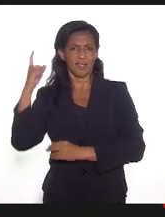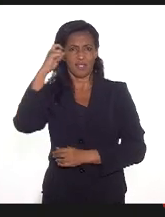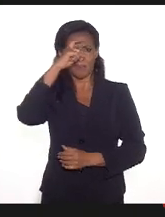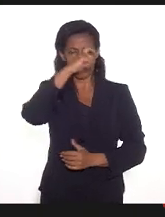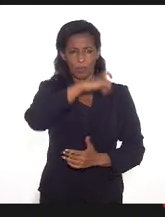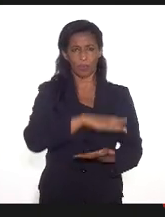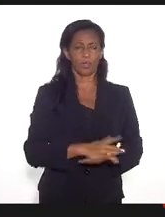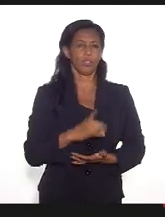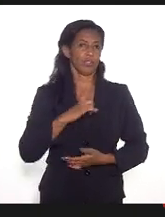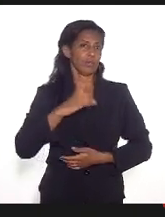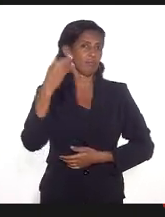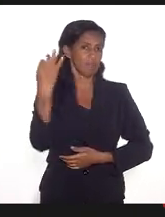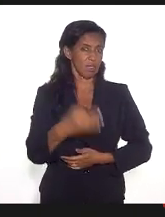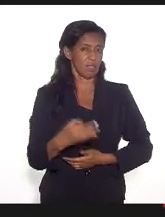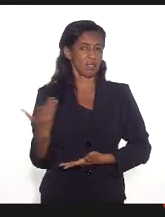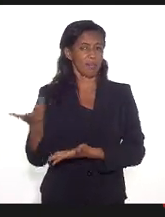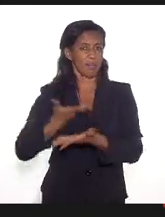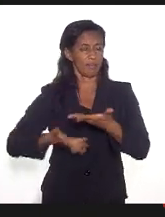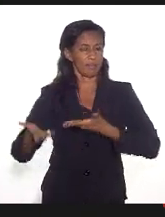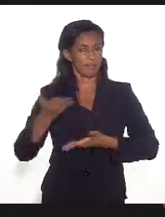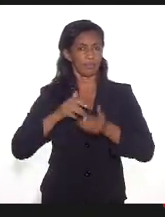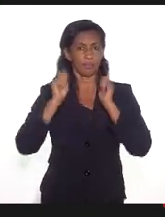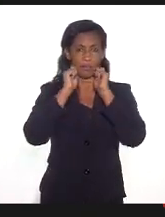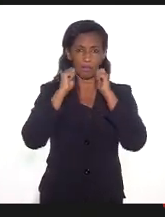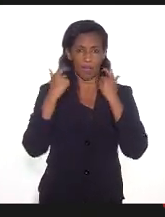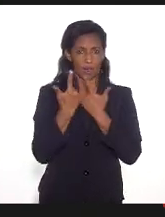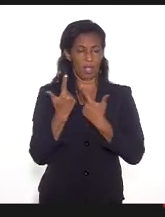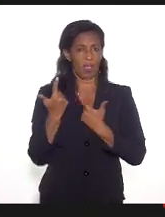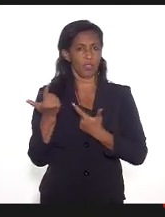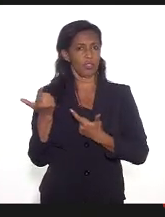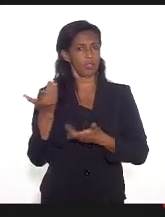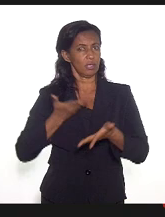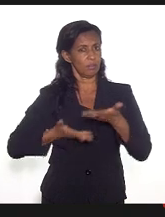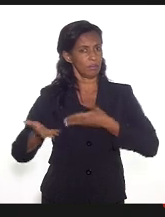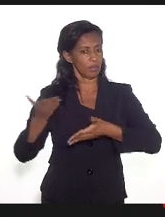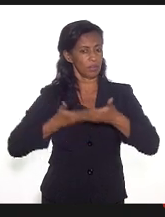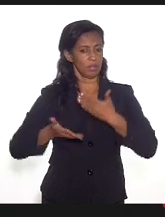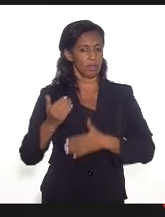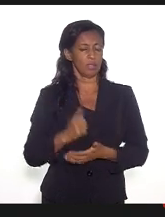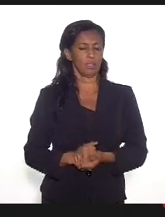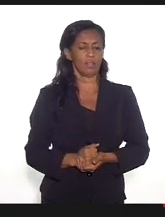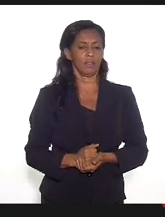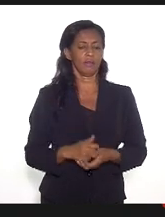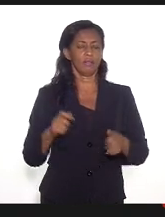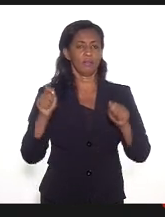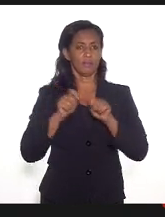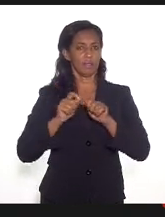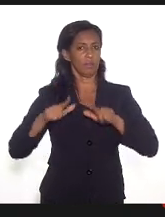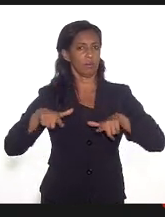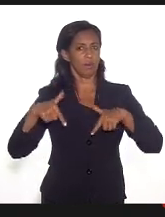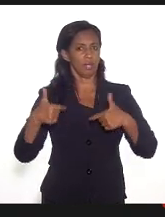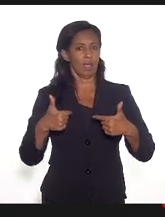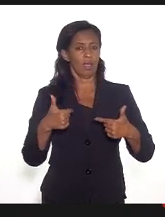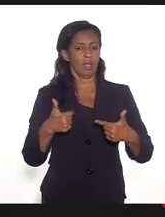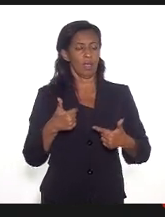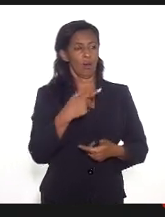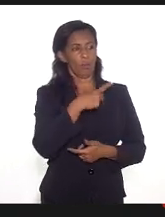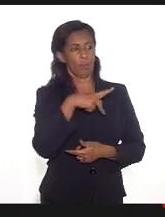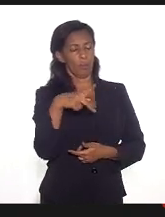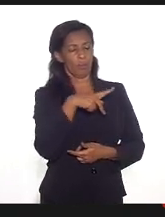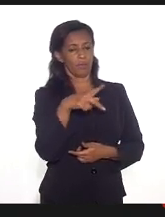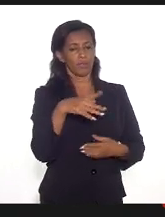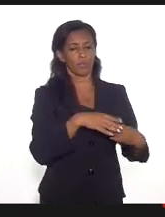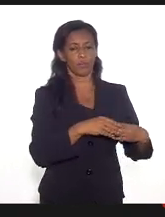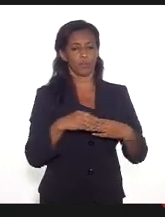com a participação da Alerj na liderança desse processo, e fazer uma brevíssima saudação ao professor Sergen pela condução